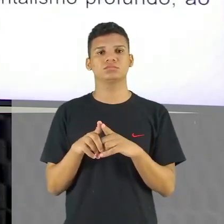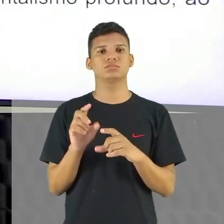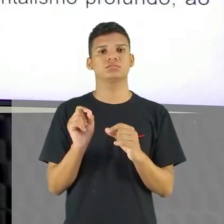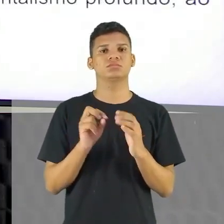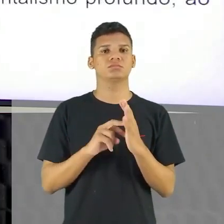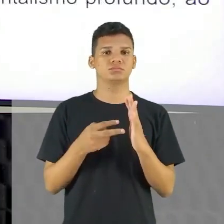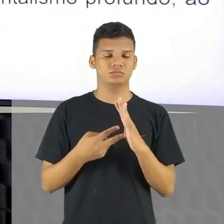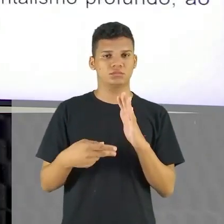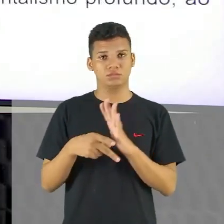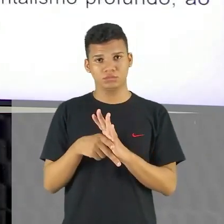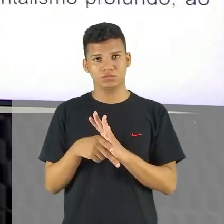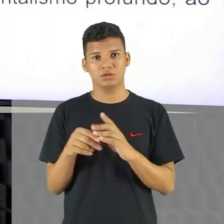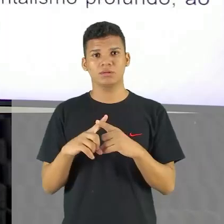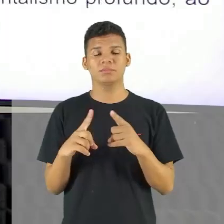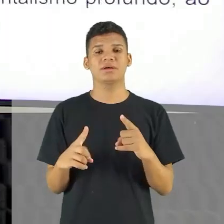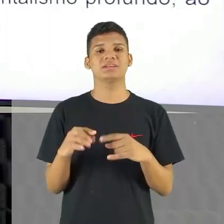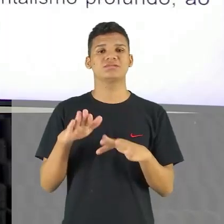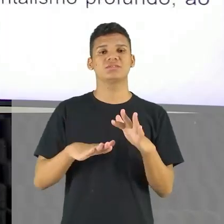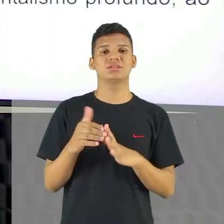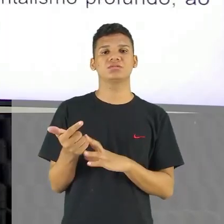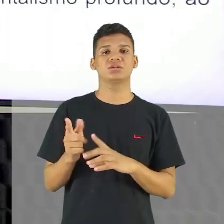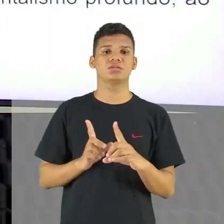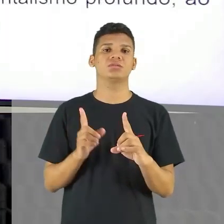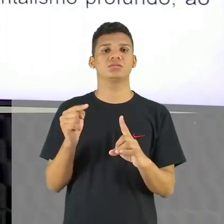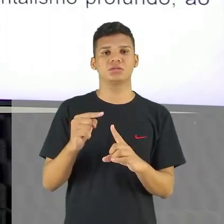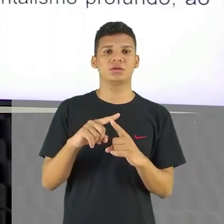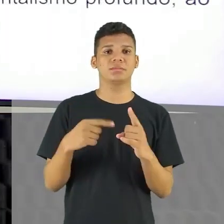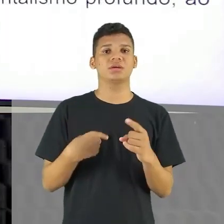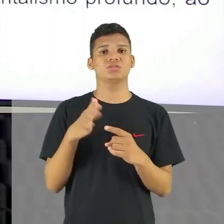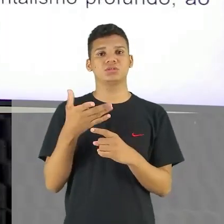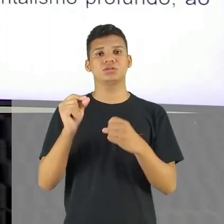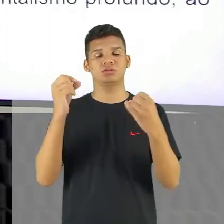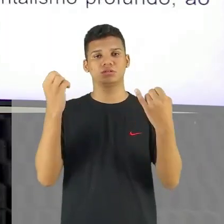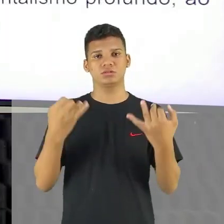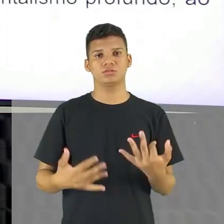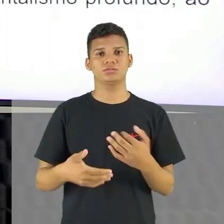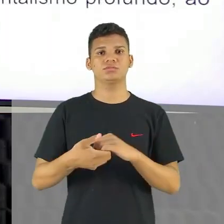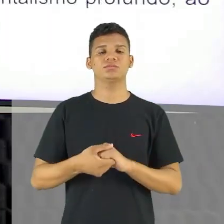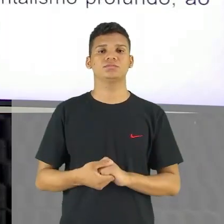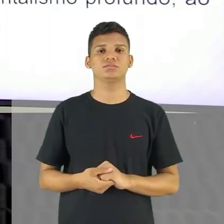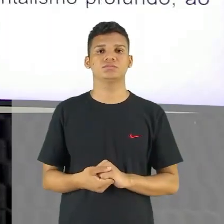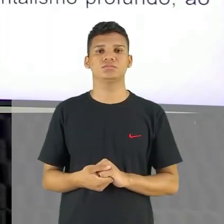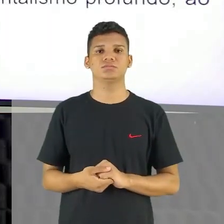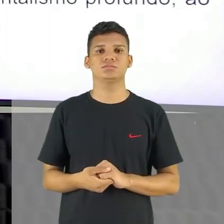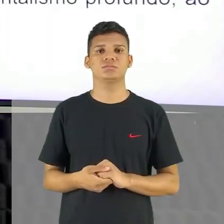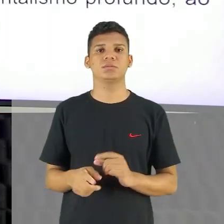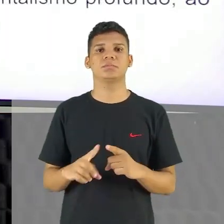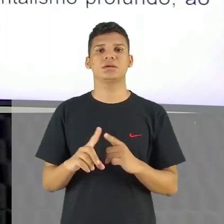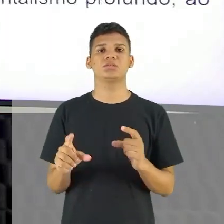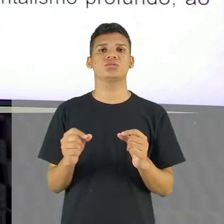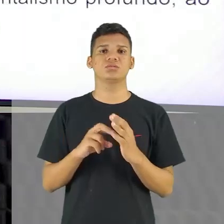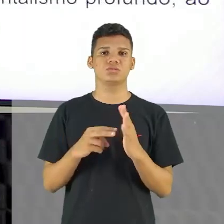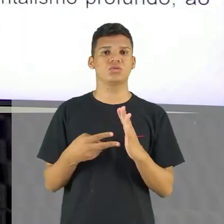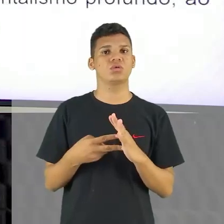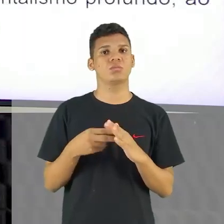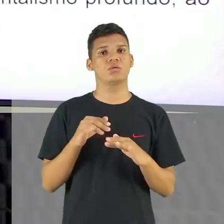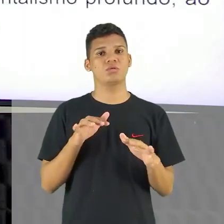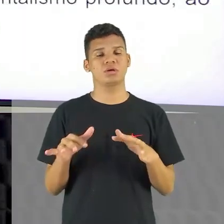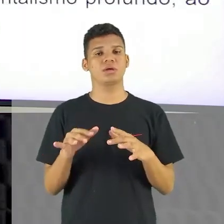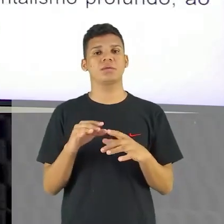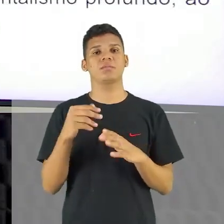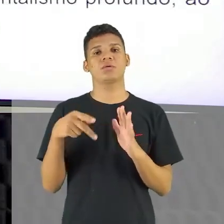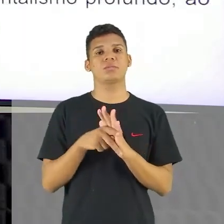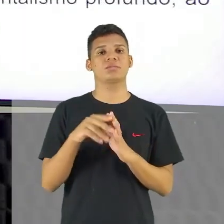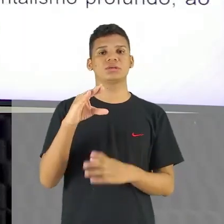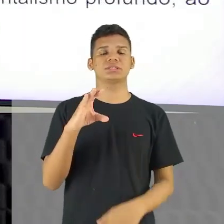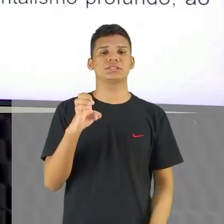da métrica, mas isso não é o objetivo. Até porque, como eu já disse, o movimento o qual Cecília